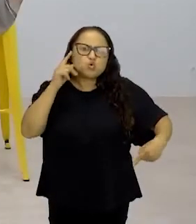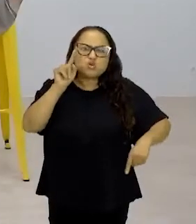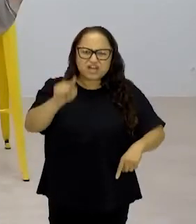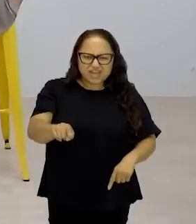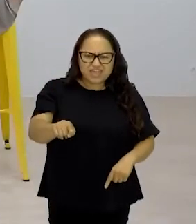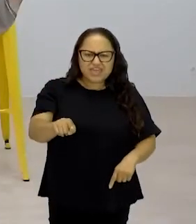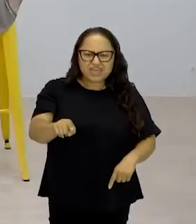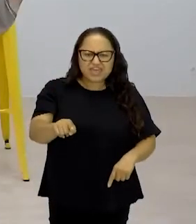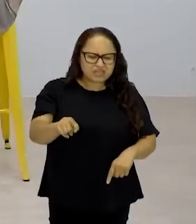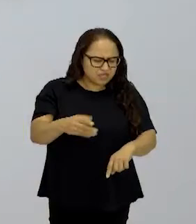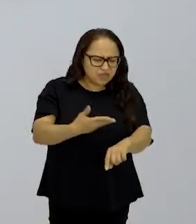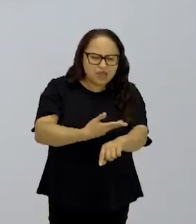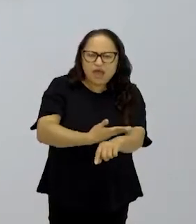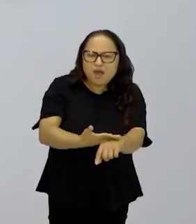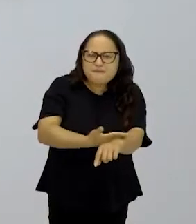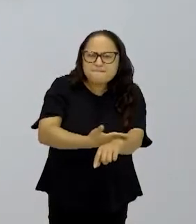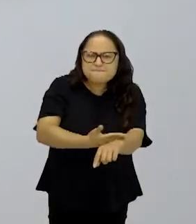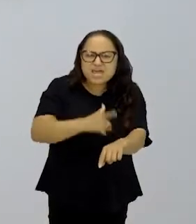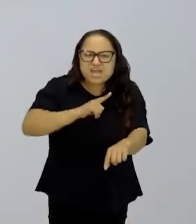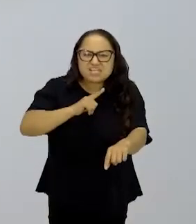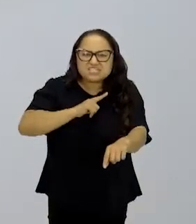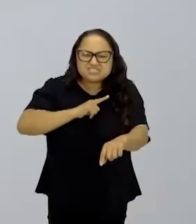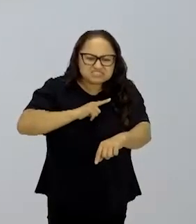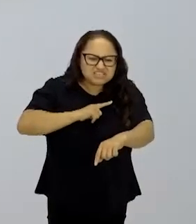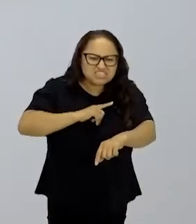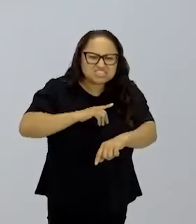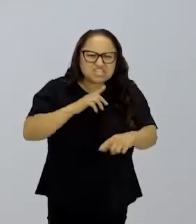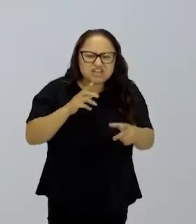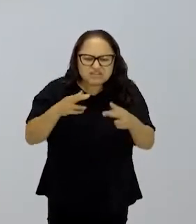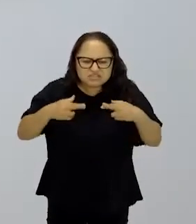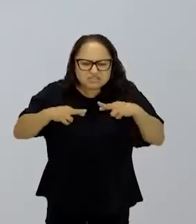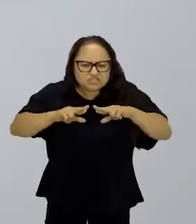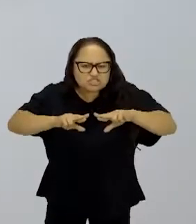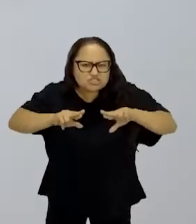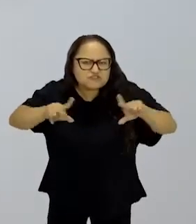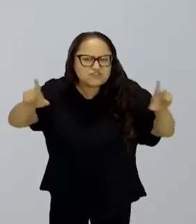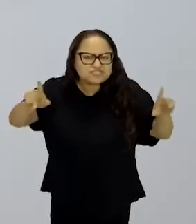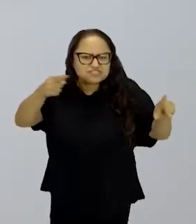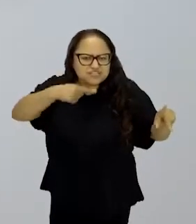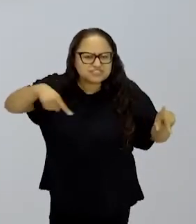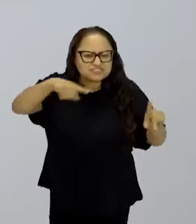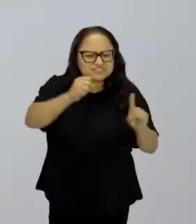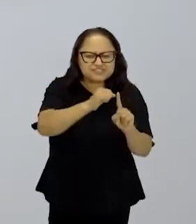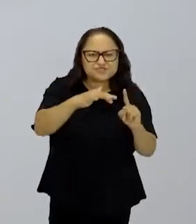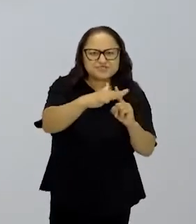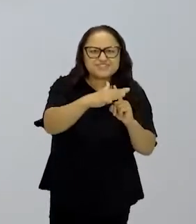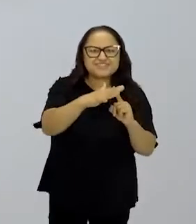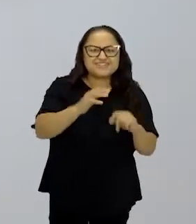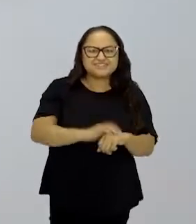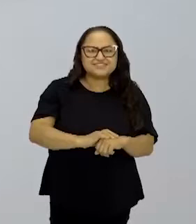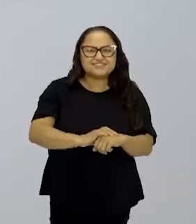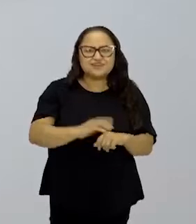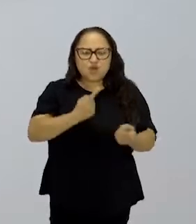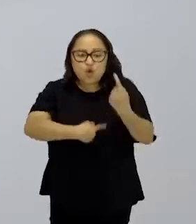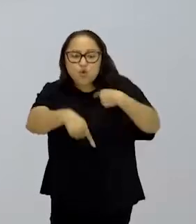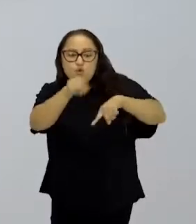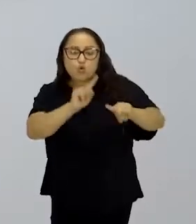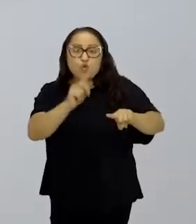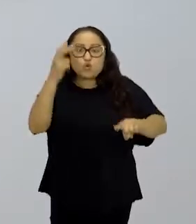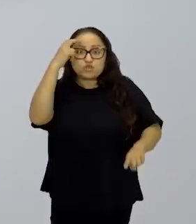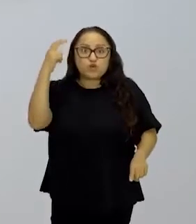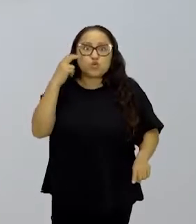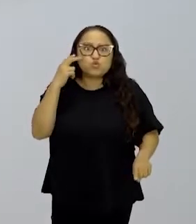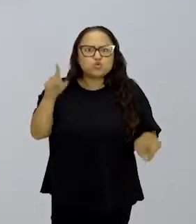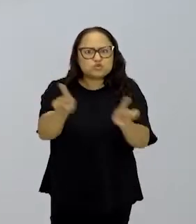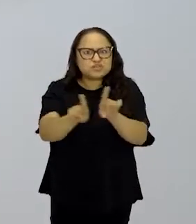a pele que reveste a diversidade que nós temos dentro da sociedade. Então, essa contracultura também reveste